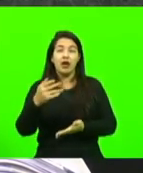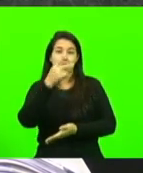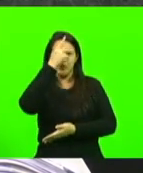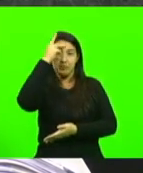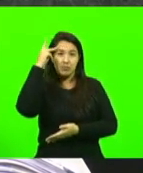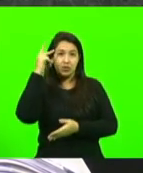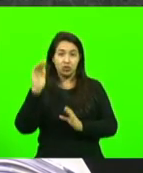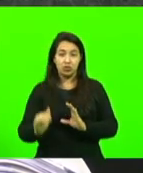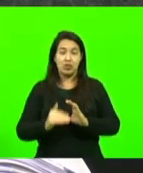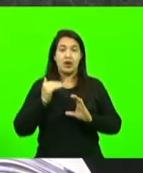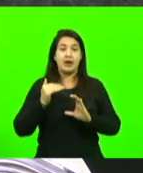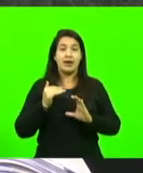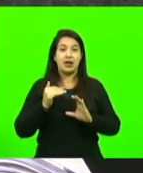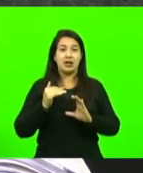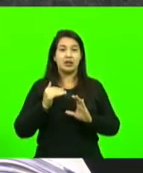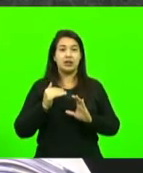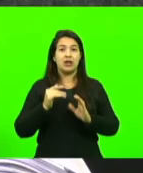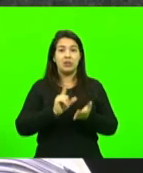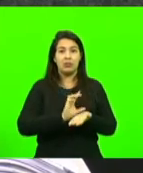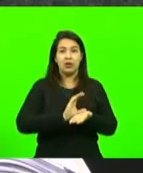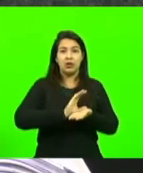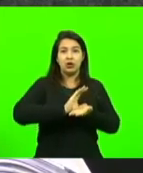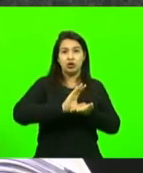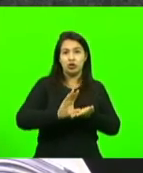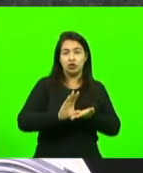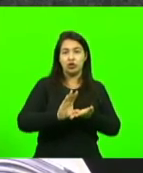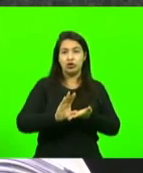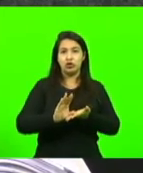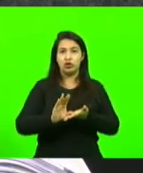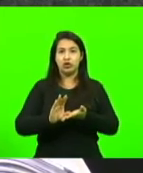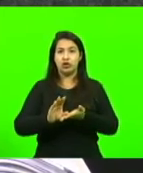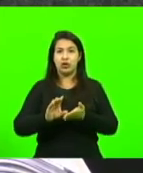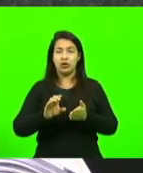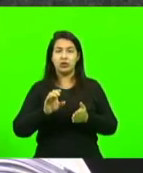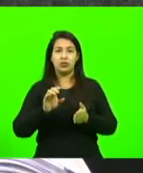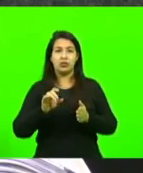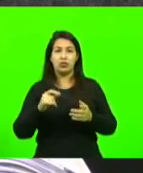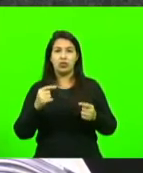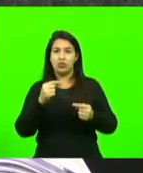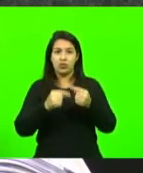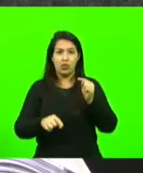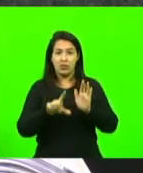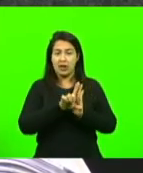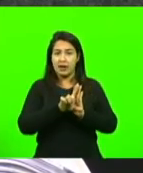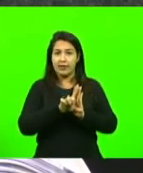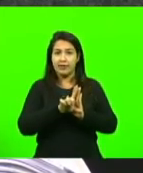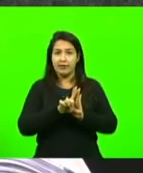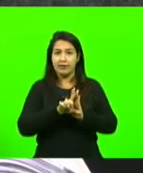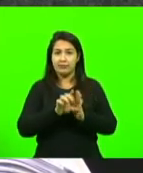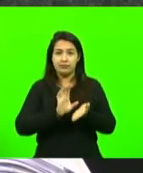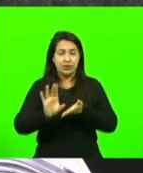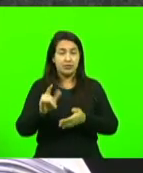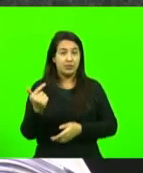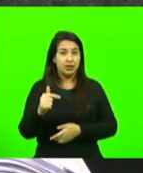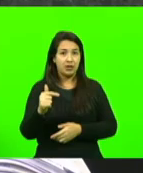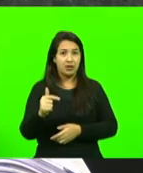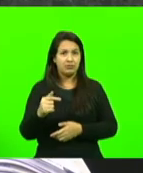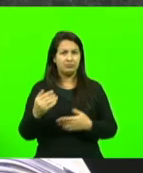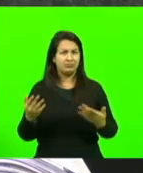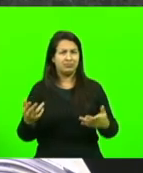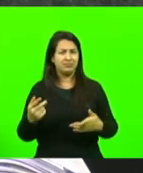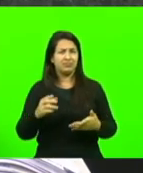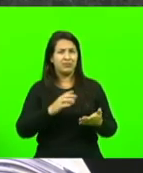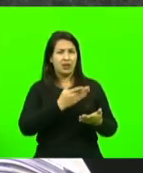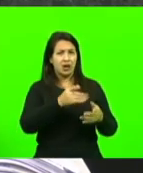receber o mais mais verba indenizatória sem previsão legal desconheço um serviço um servidor público